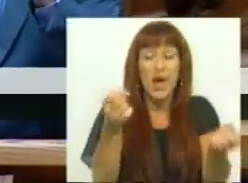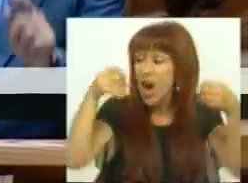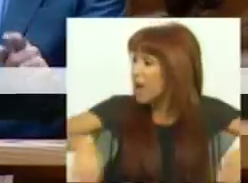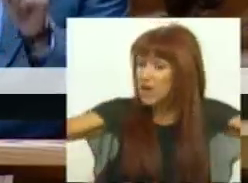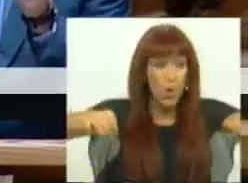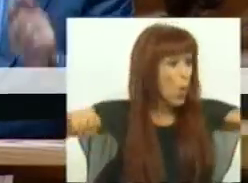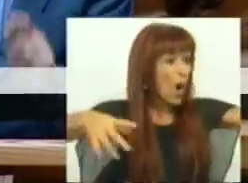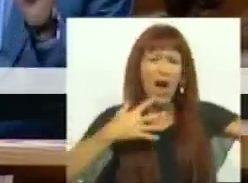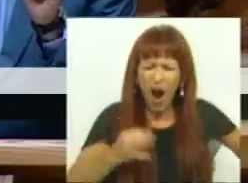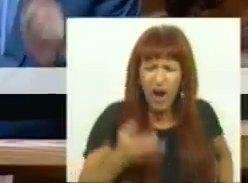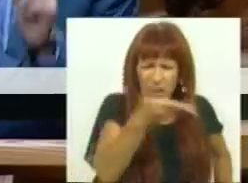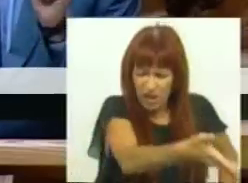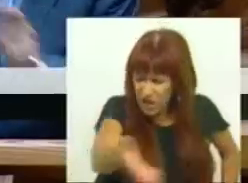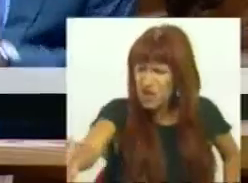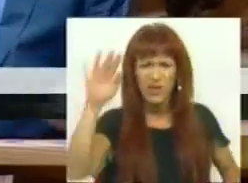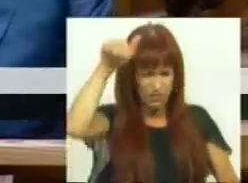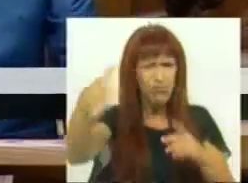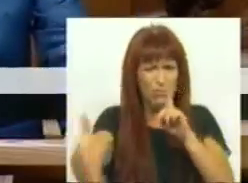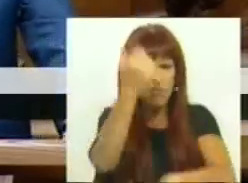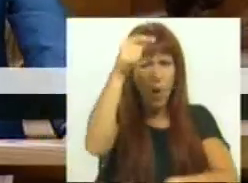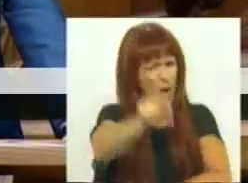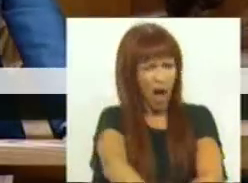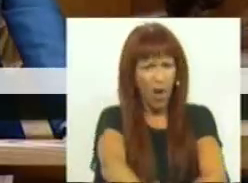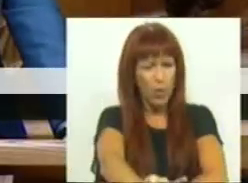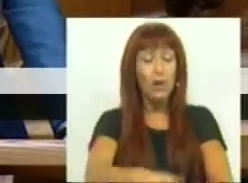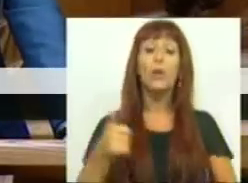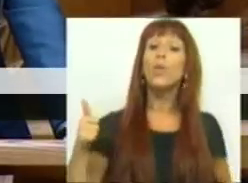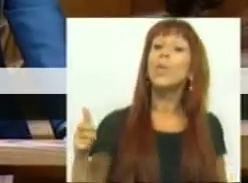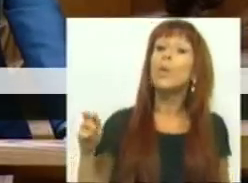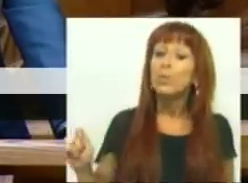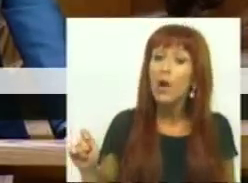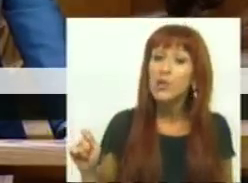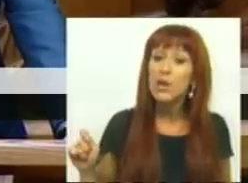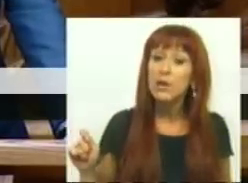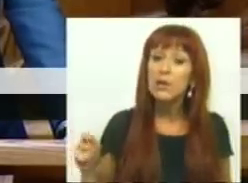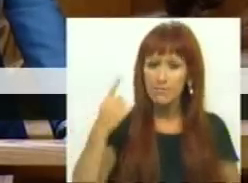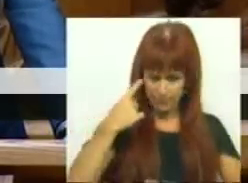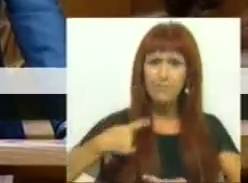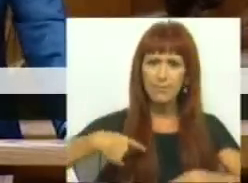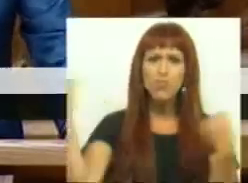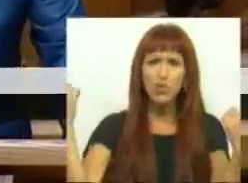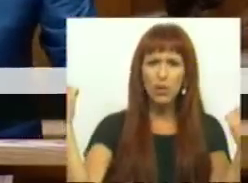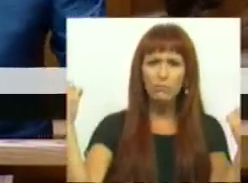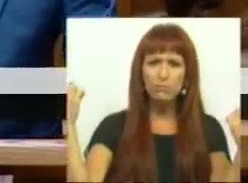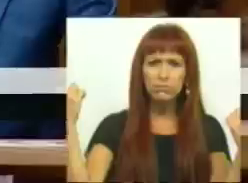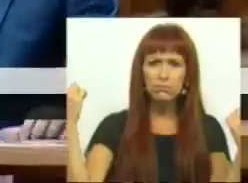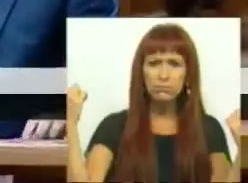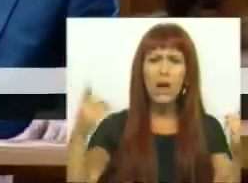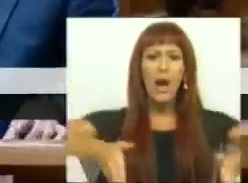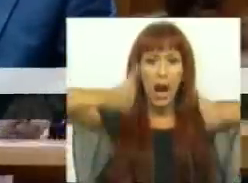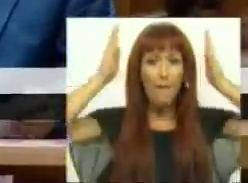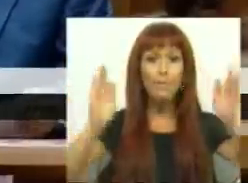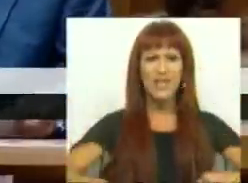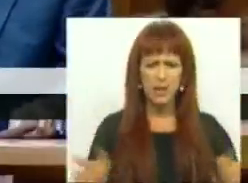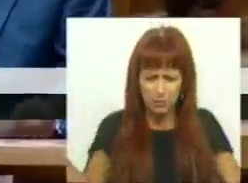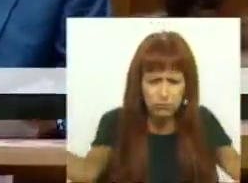aqui ninguém que acredite que isto vai resultar. O Bloco de Esquerda mostrou que é preciso